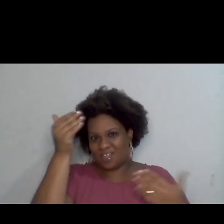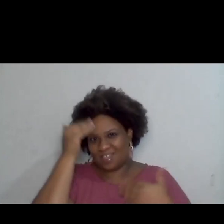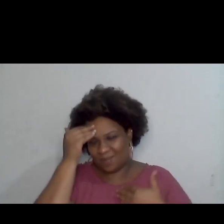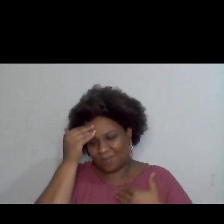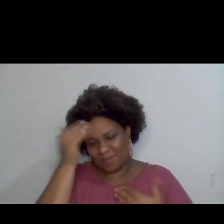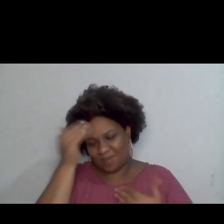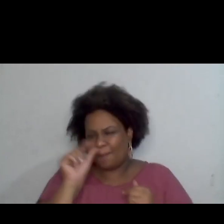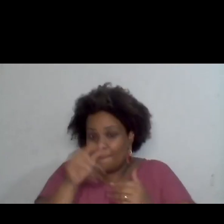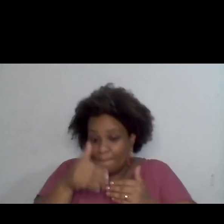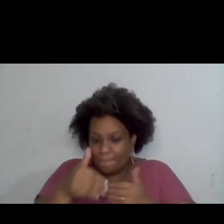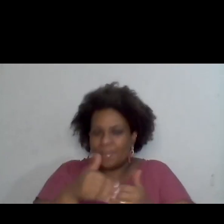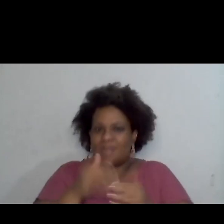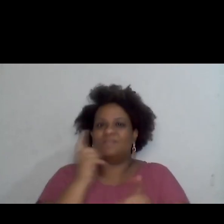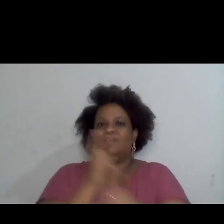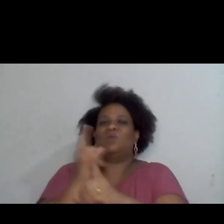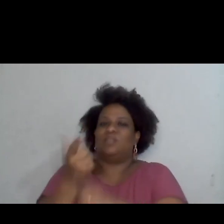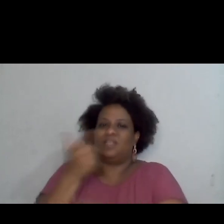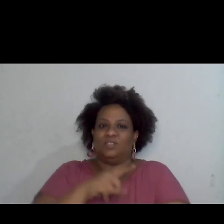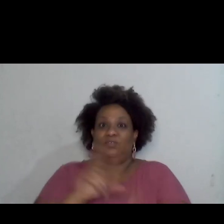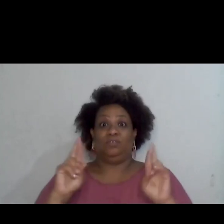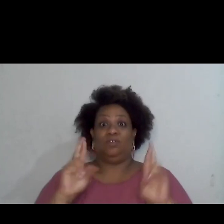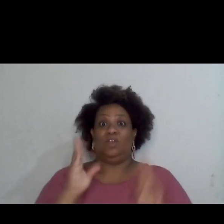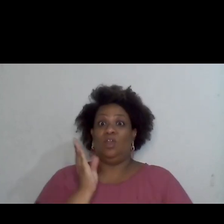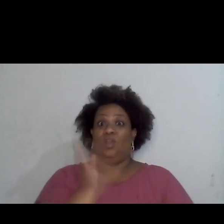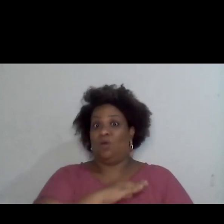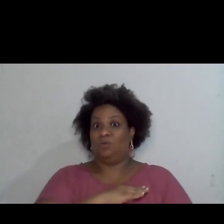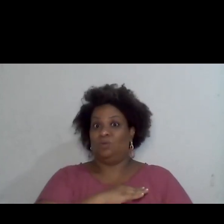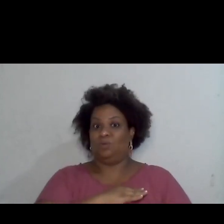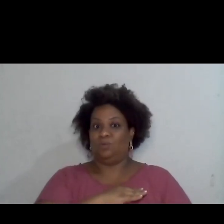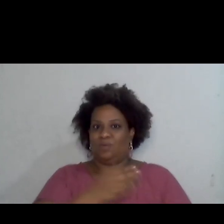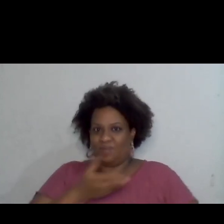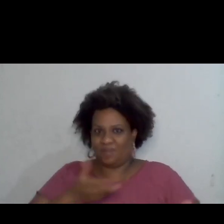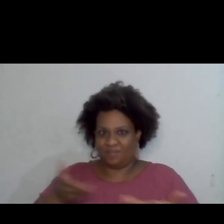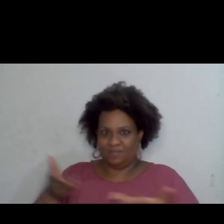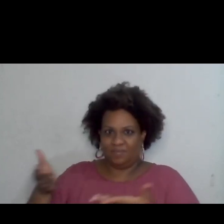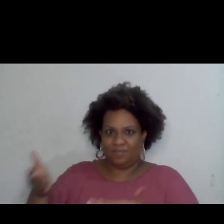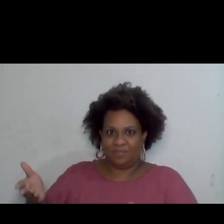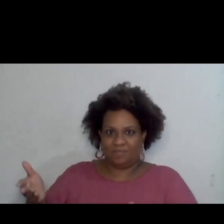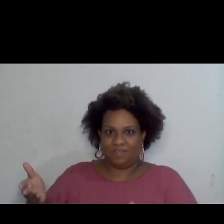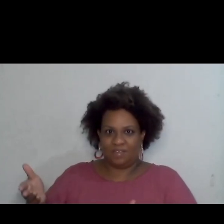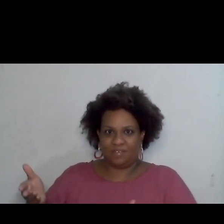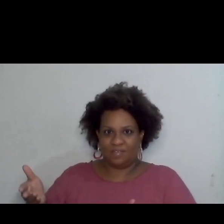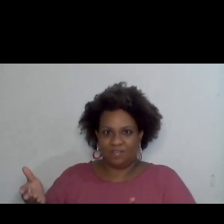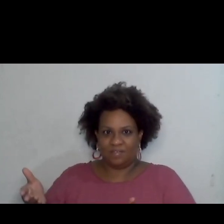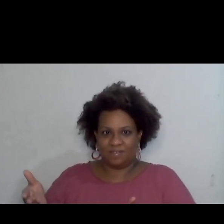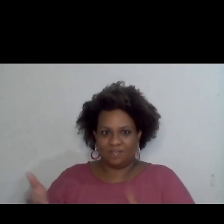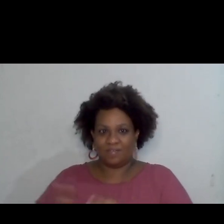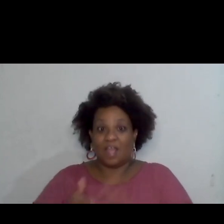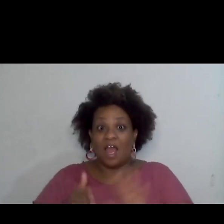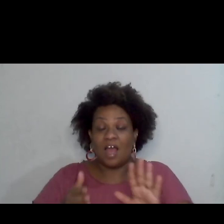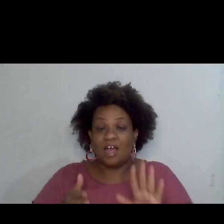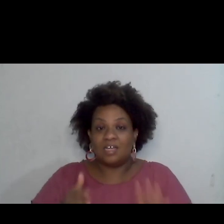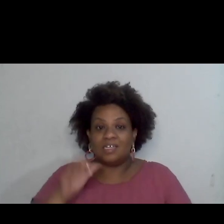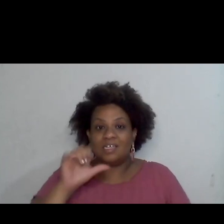breve a gente vai se ver de novo. Espero que logo. E vou passar para o secretário. Ah, Sara Prado,